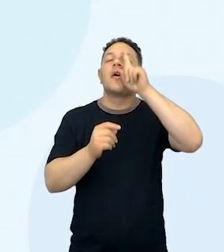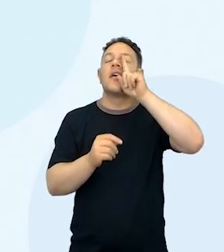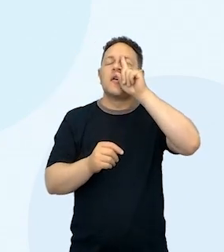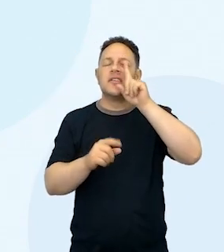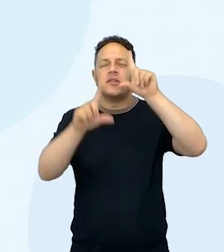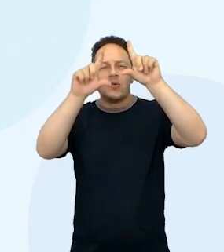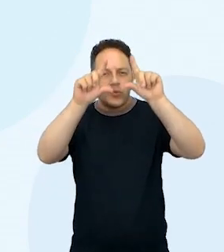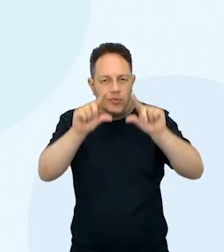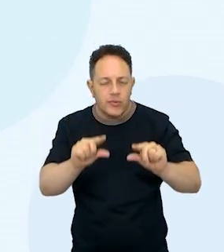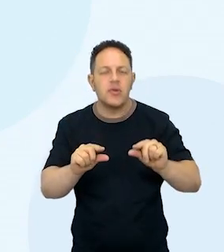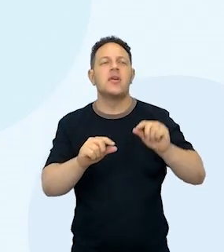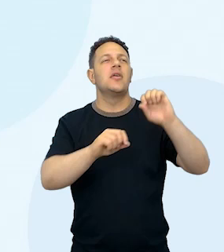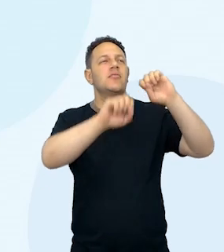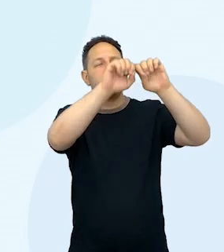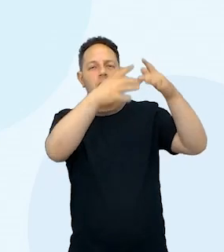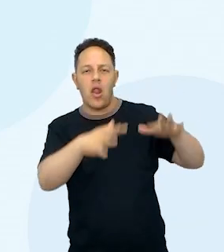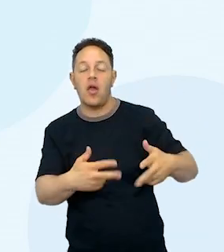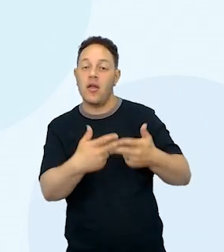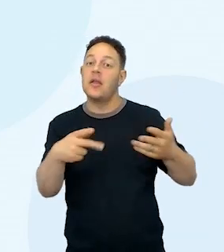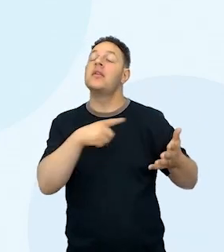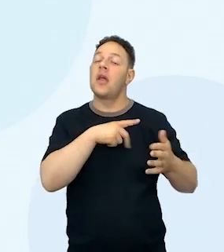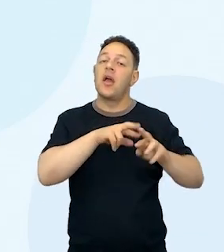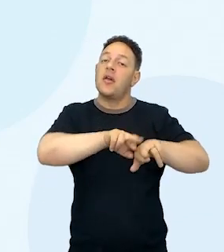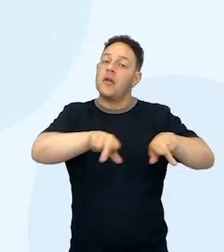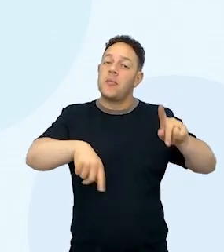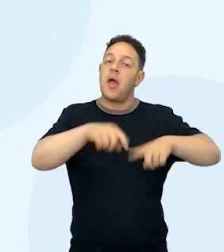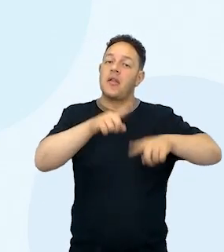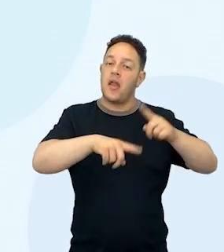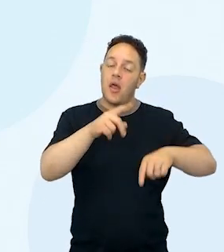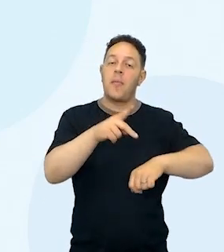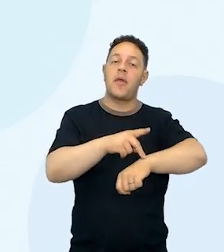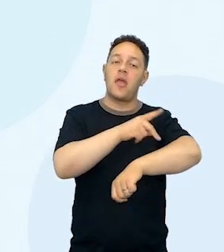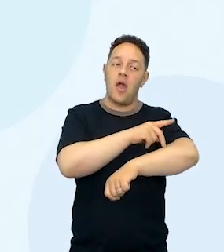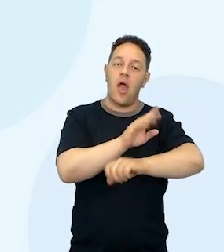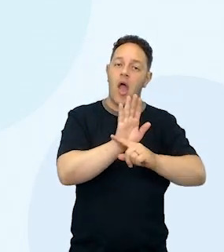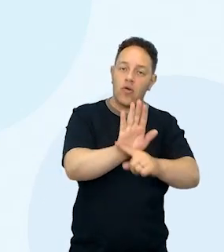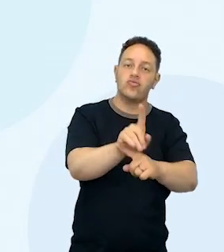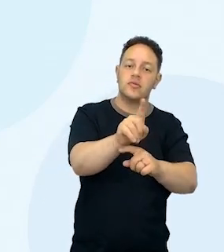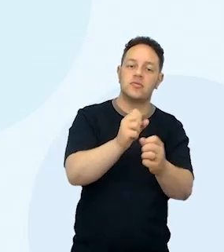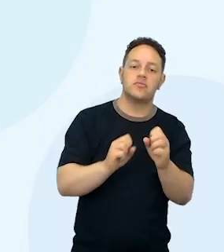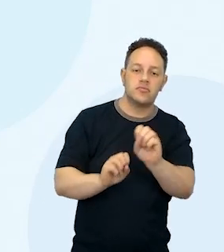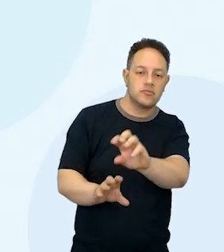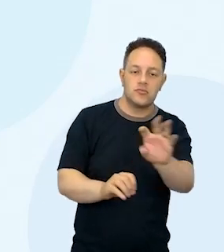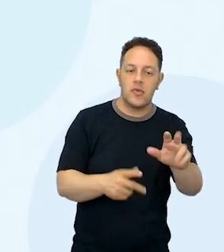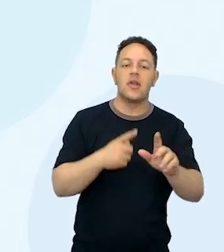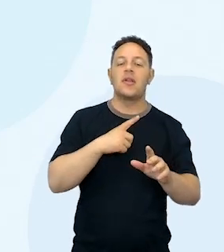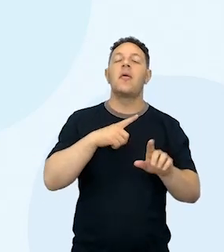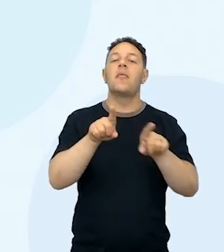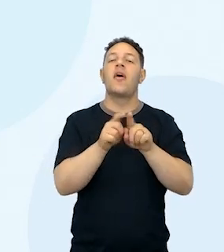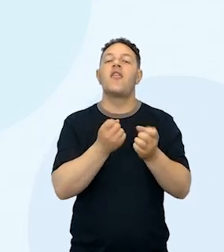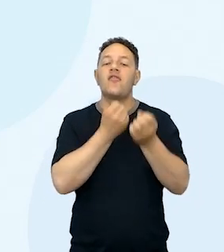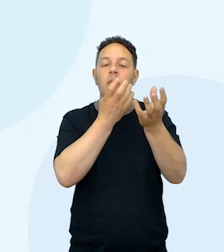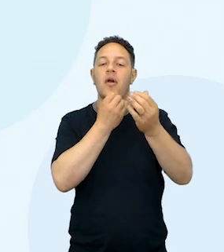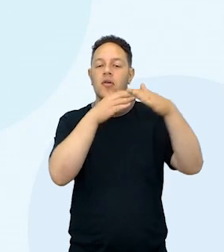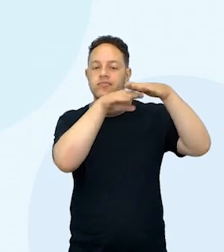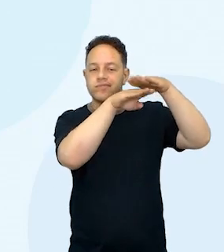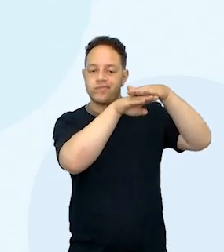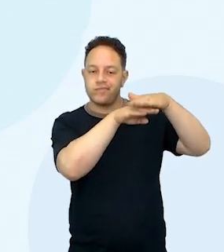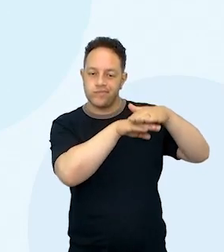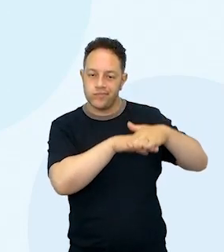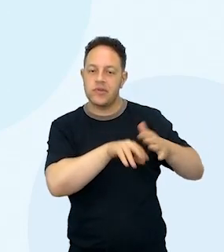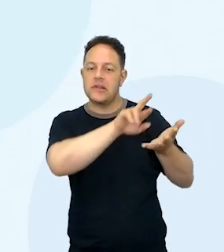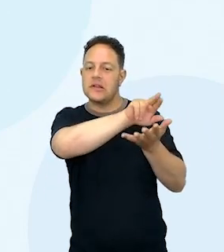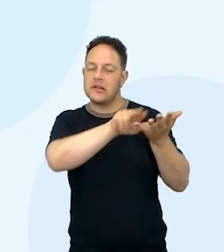desastres, inclusive materiais pedagógicos lá podem ser obtidos. E tem um banco de dados brutos também de